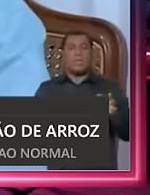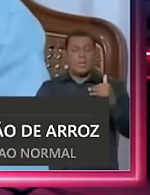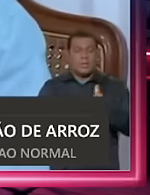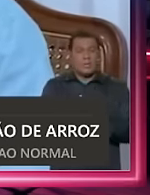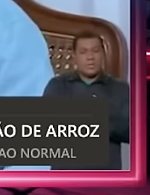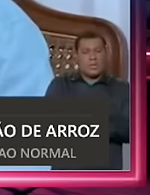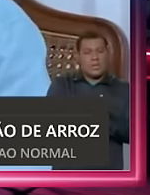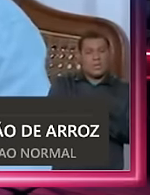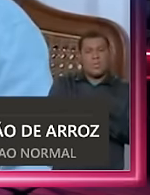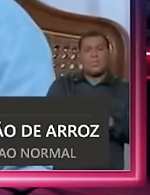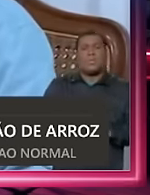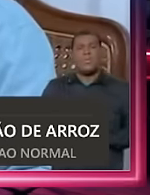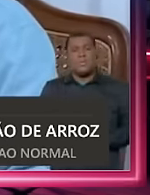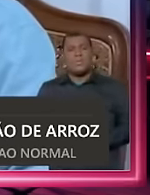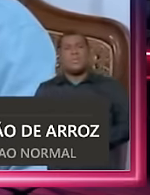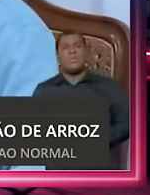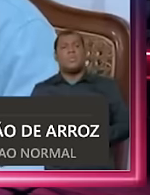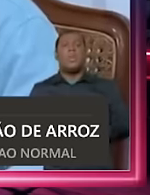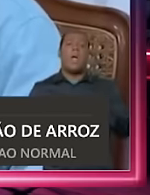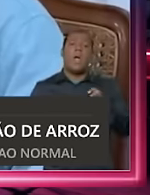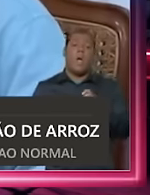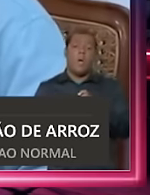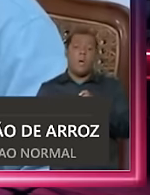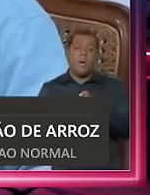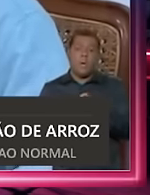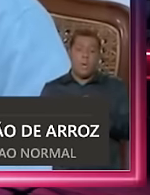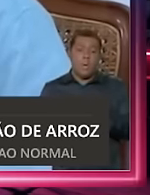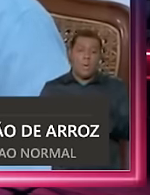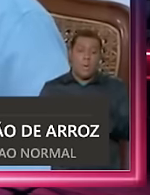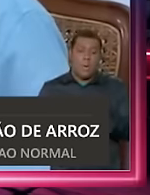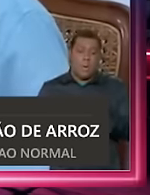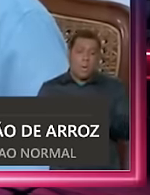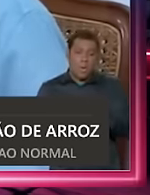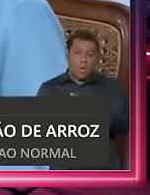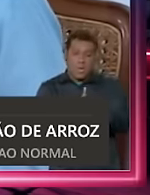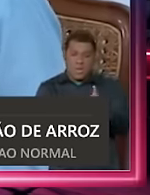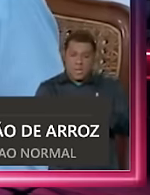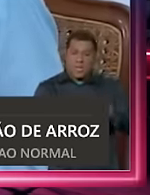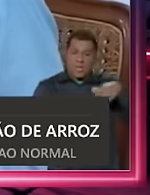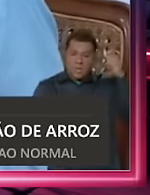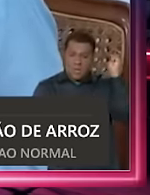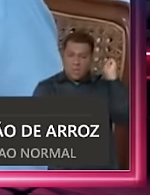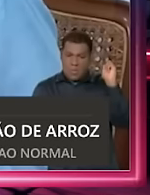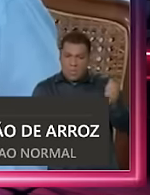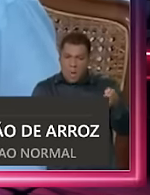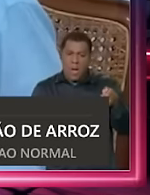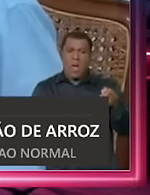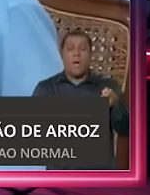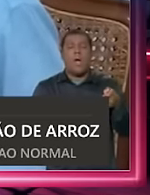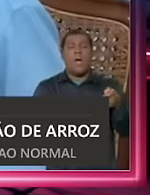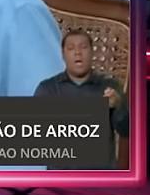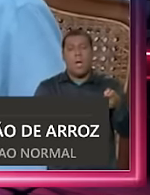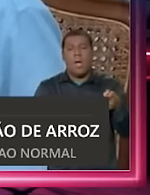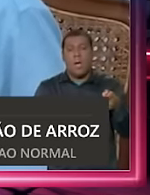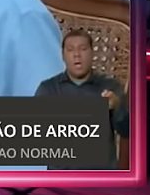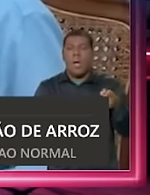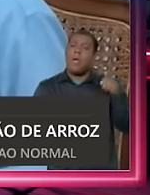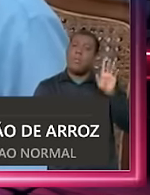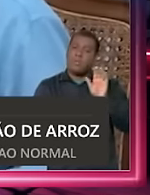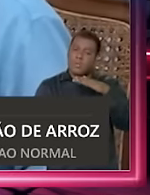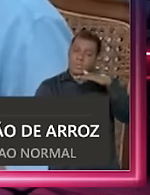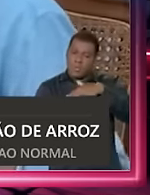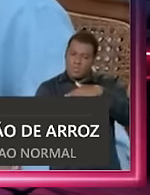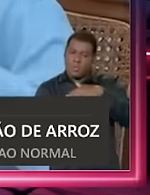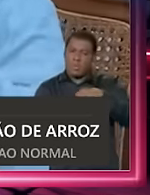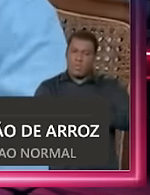depois tivemos anulação do leilão porque houve uma uma fal 4 anos empresa mas por que que eu vou importar porque o o arroz ele tem que chegar na